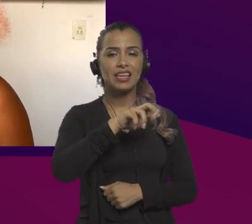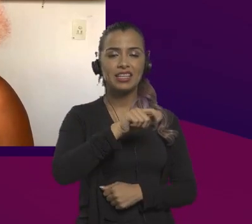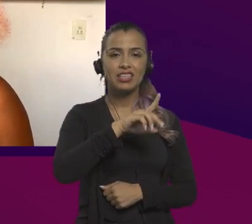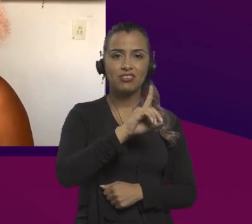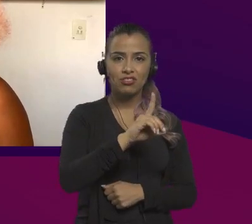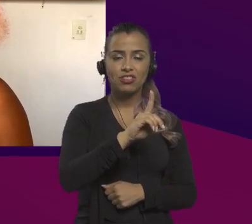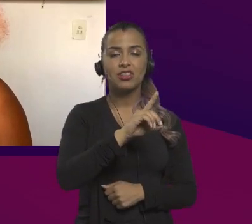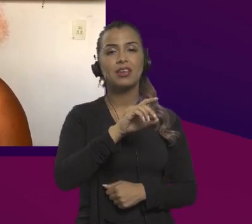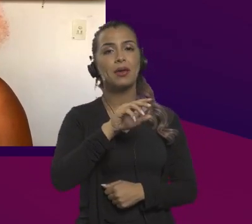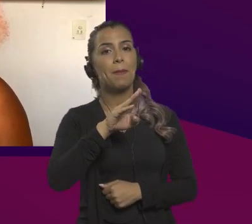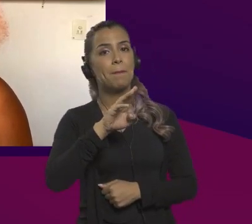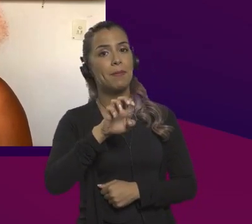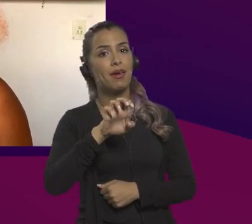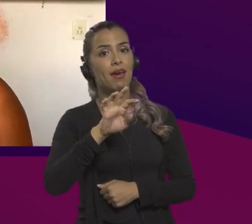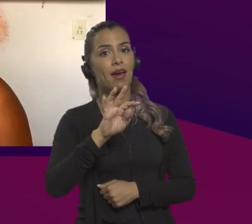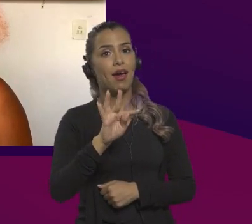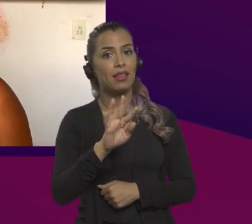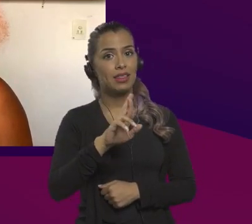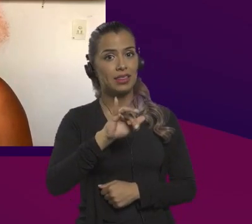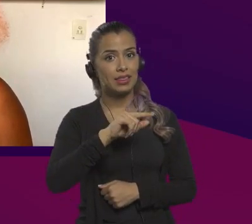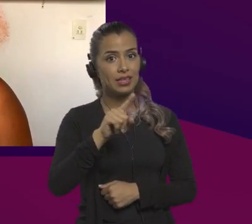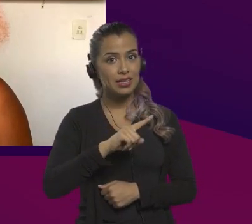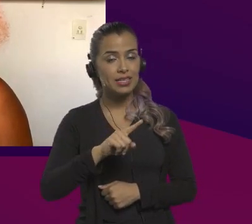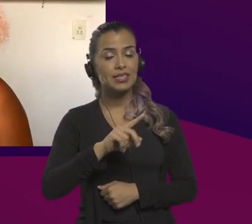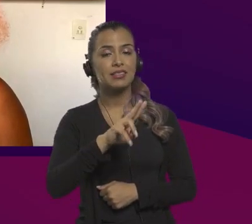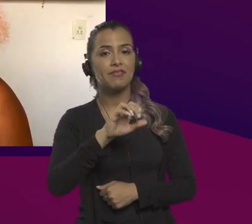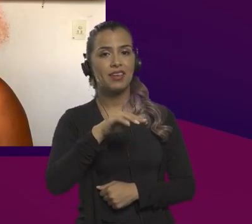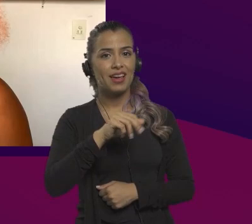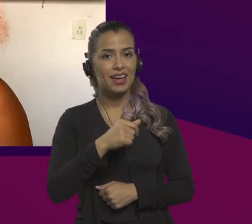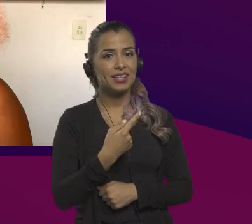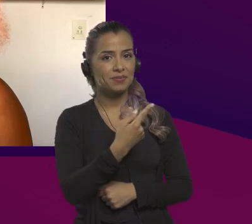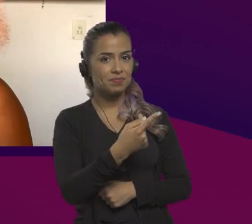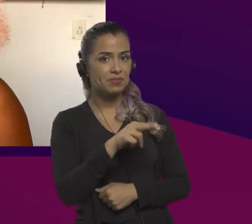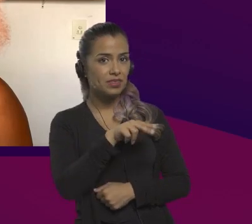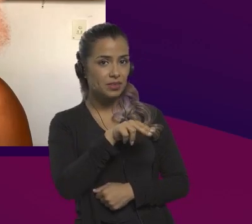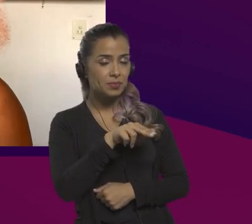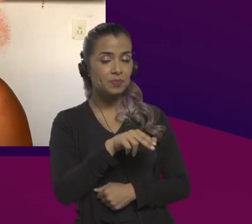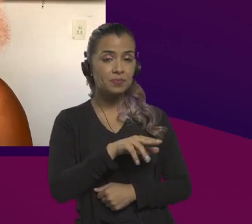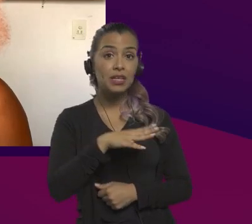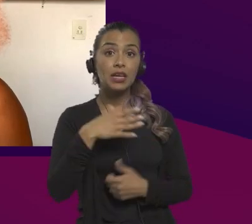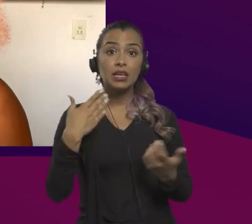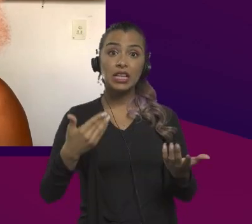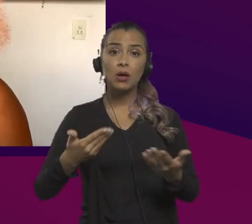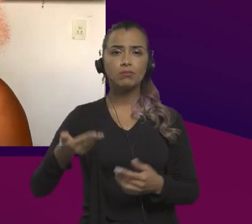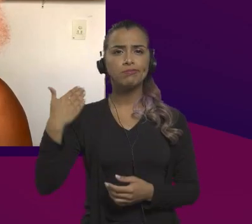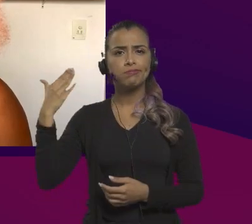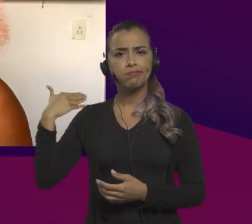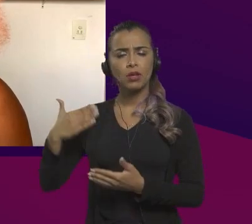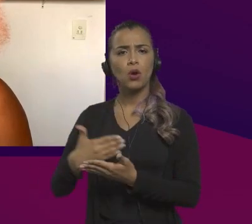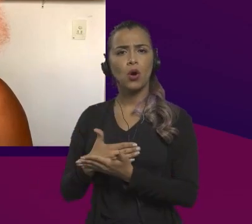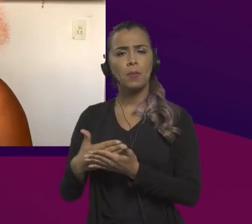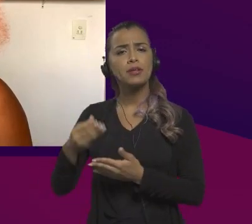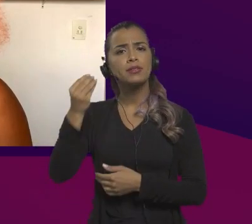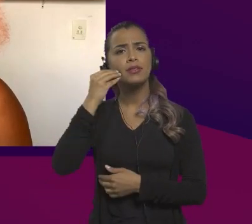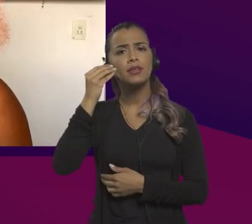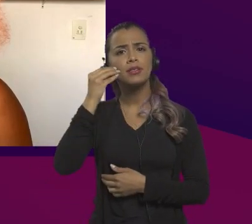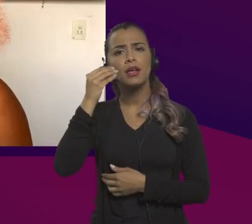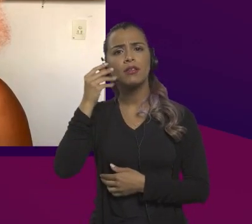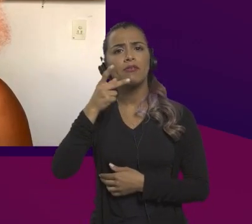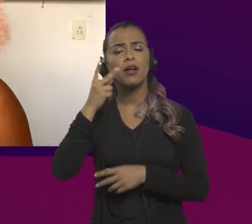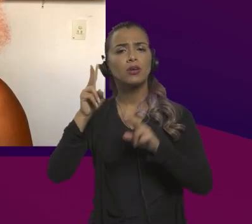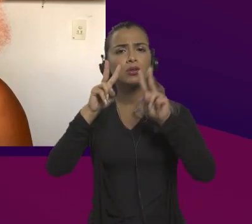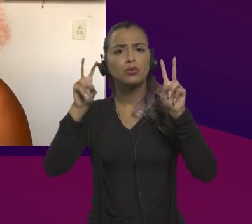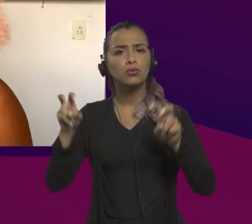Beatriz Viana, que inclusive é minha irmã. Então a gente tem, a gente, desde o começo, a gente estava tentando falar sobre corpo